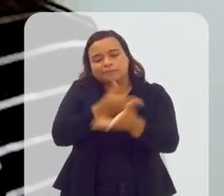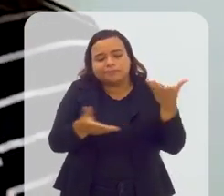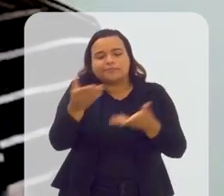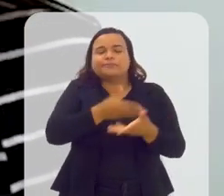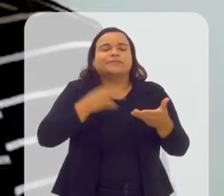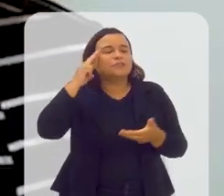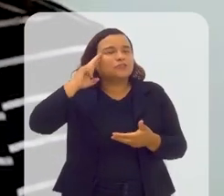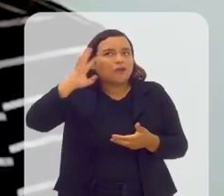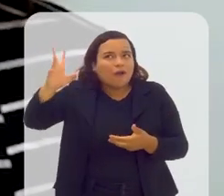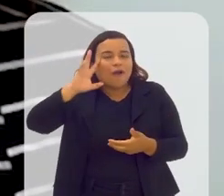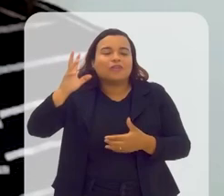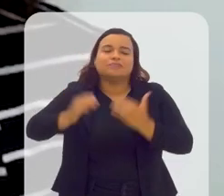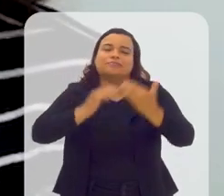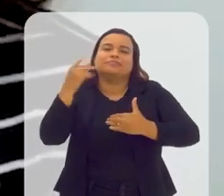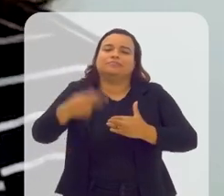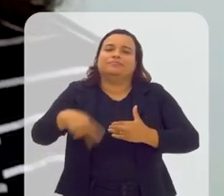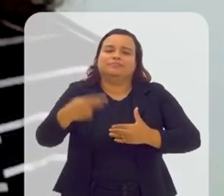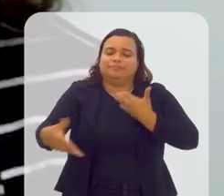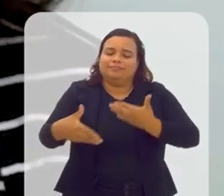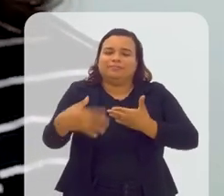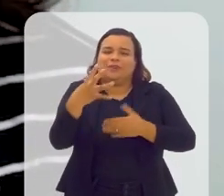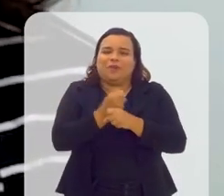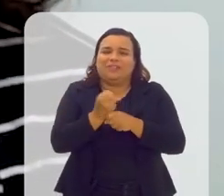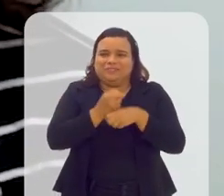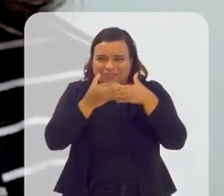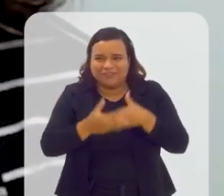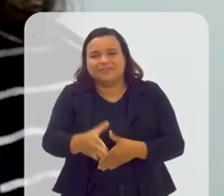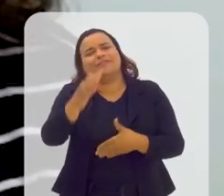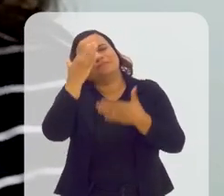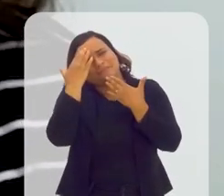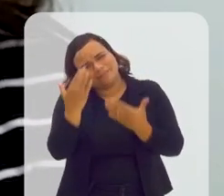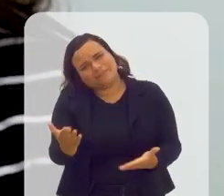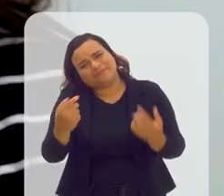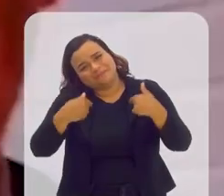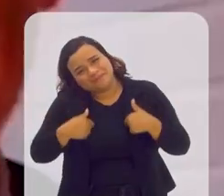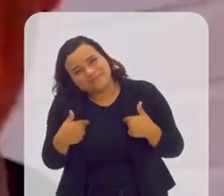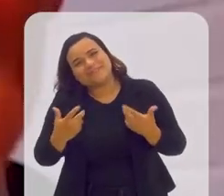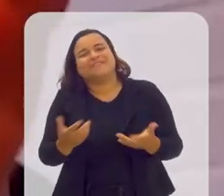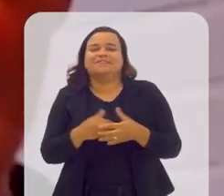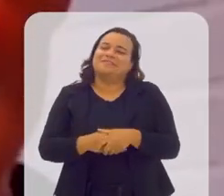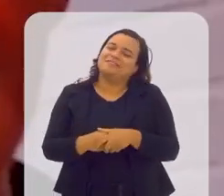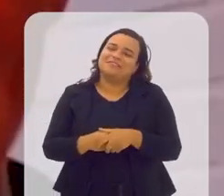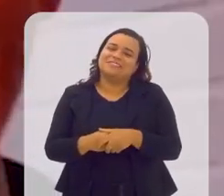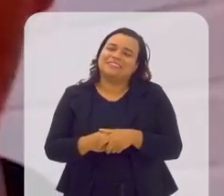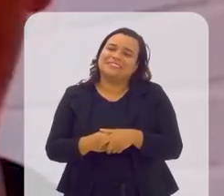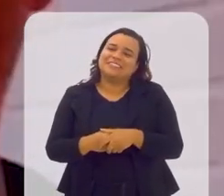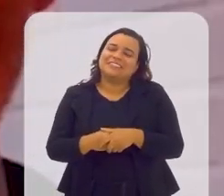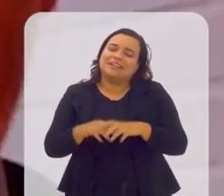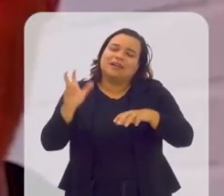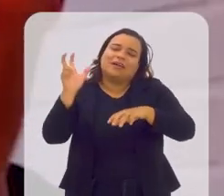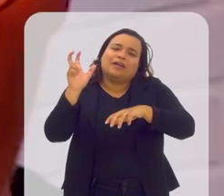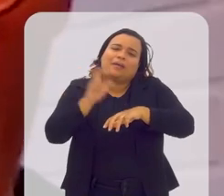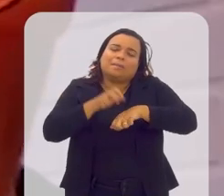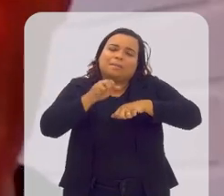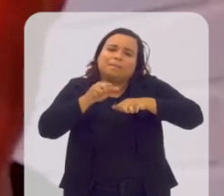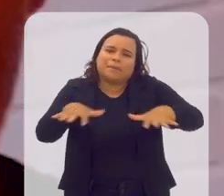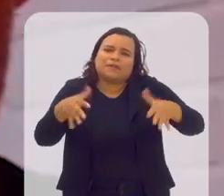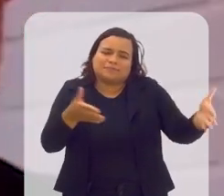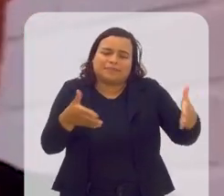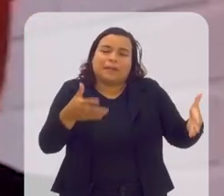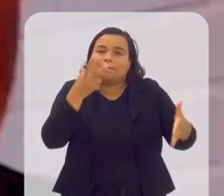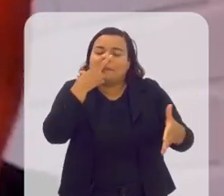também compartilhar os sonhos de desenvolvimento para os próximos 4 anos. Eu agradeço, Geisa.